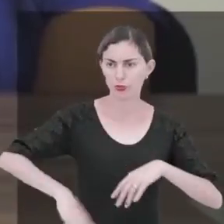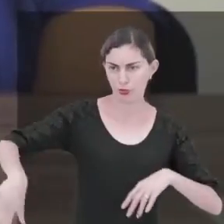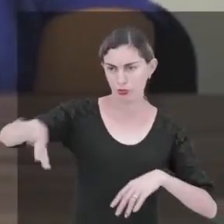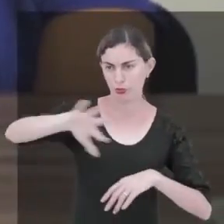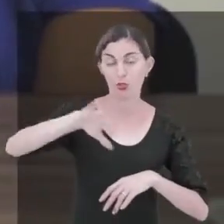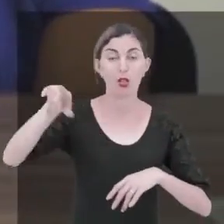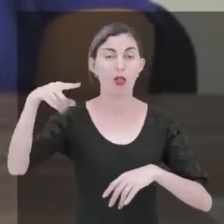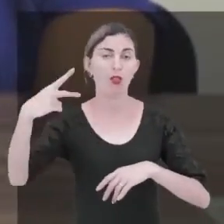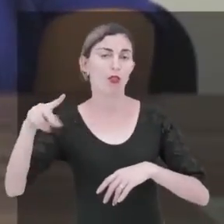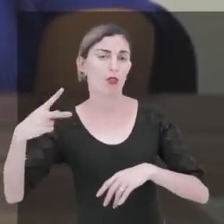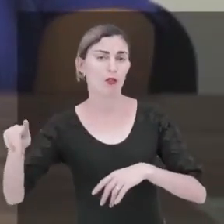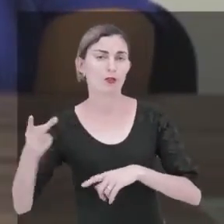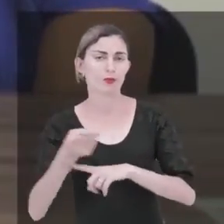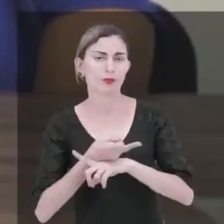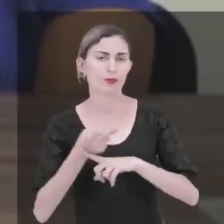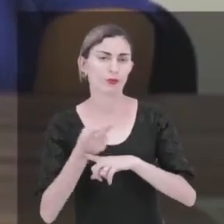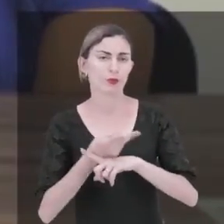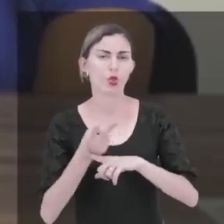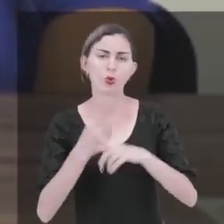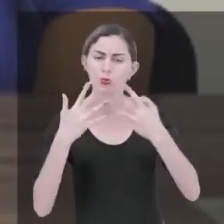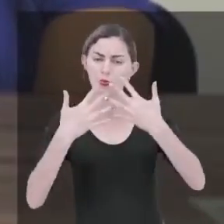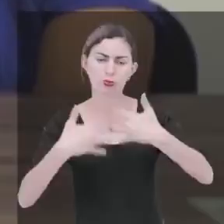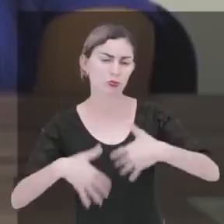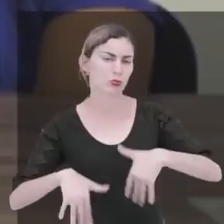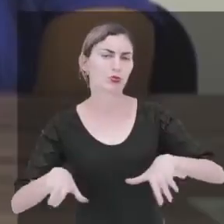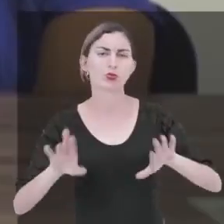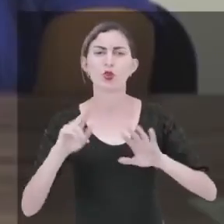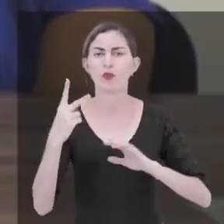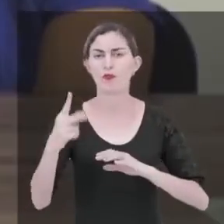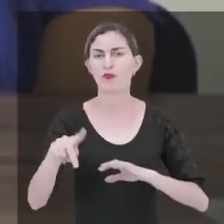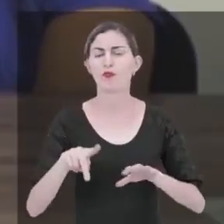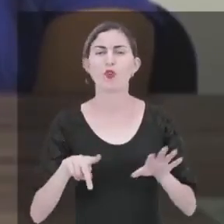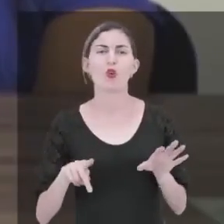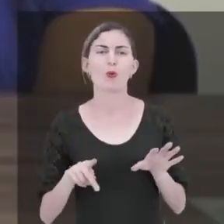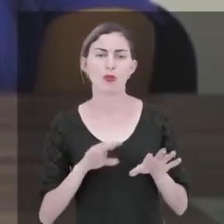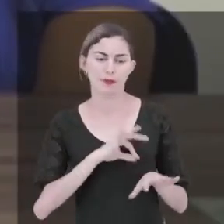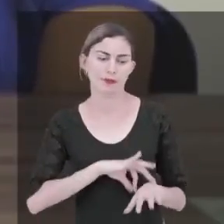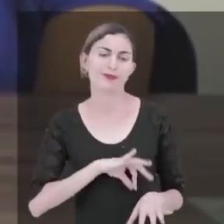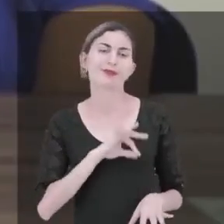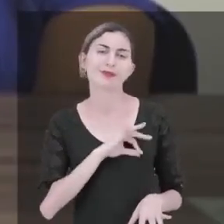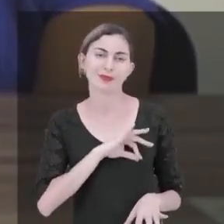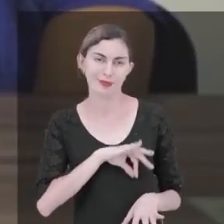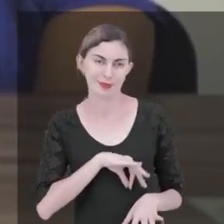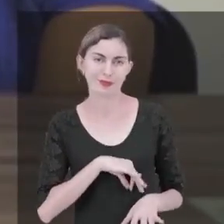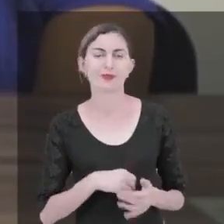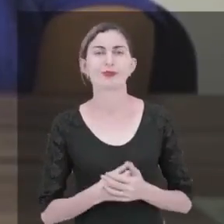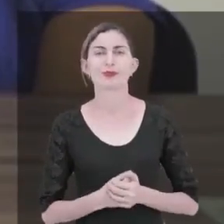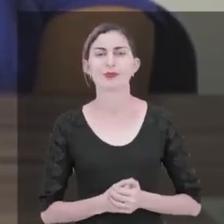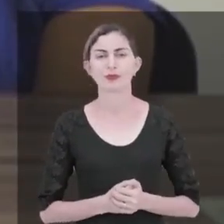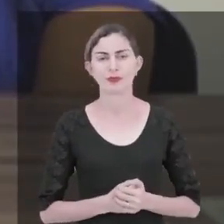geral, eles procuram naturalmente sua forma de remuneração.